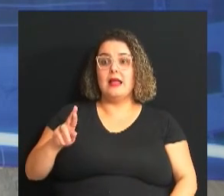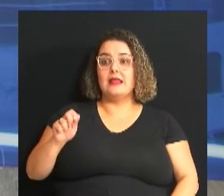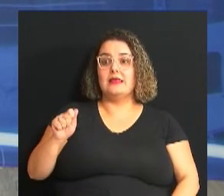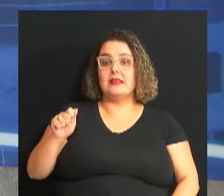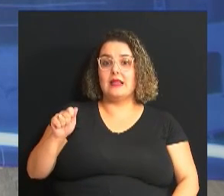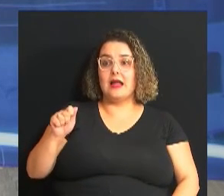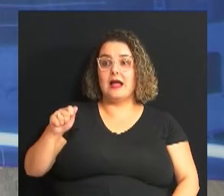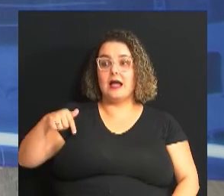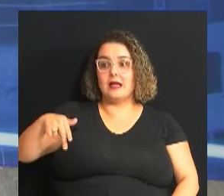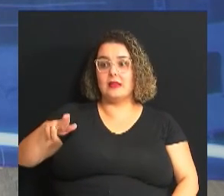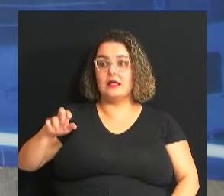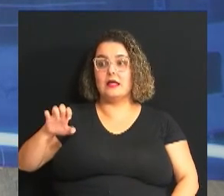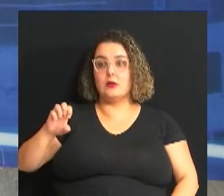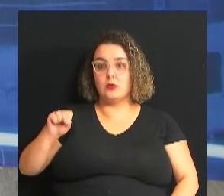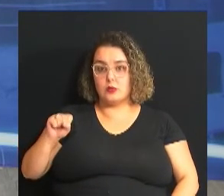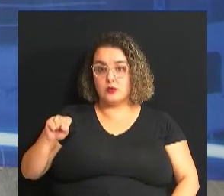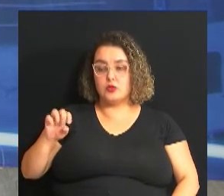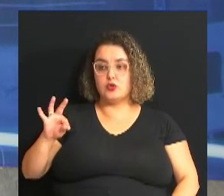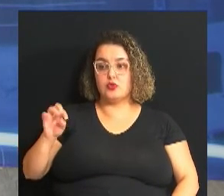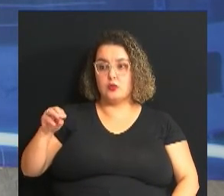também é outro tipo?